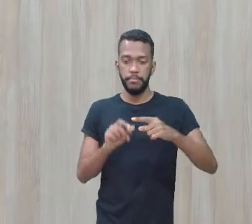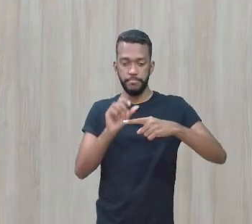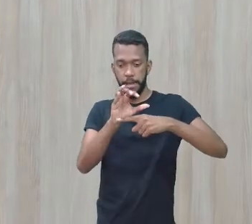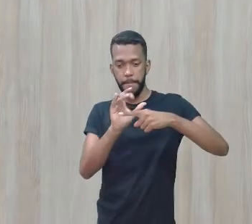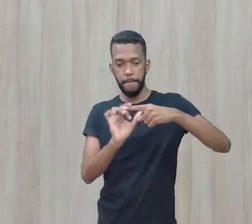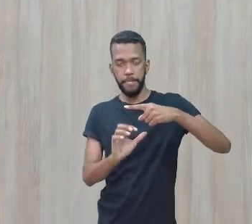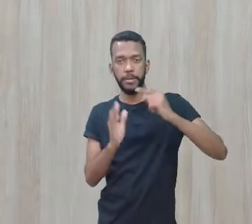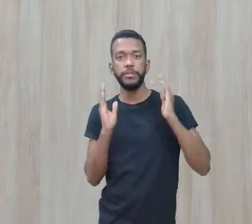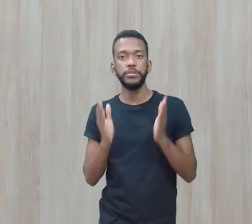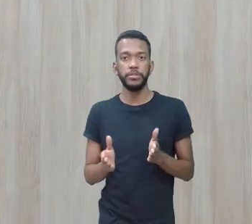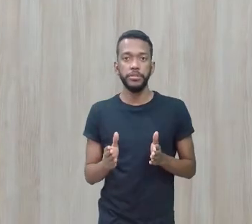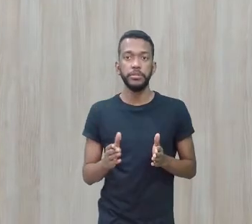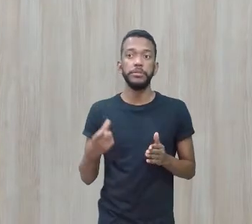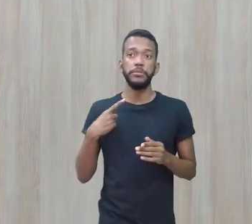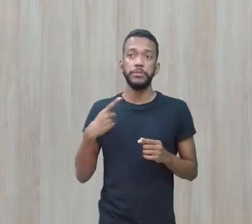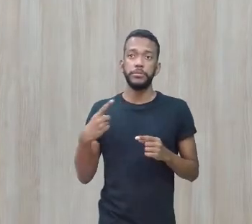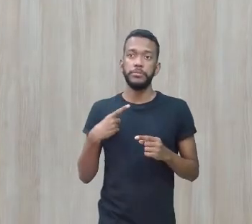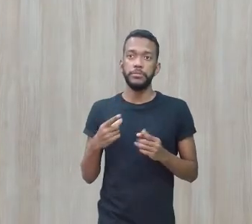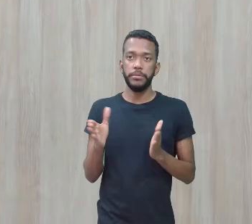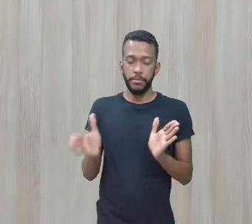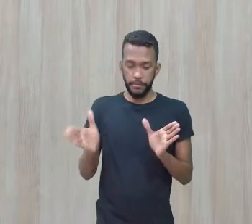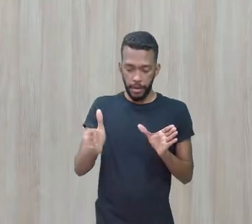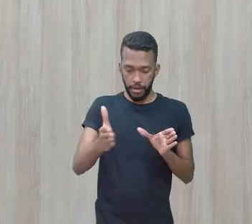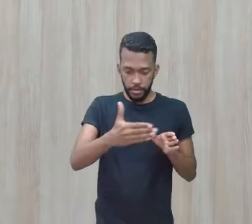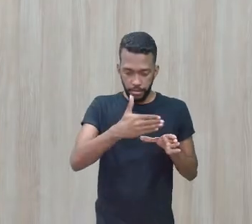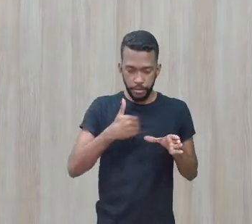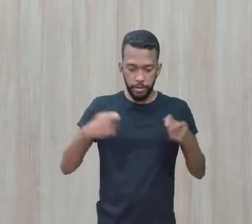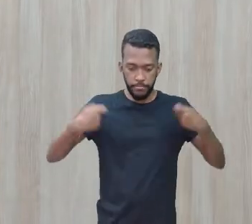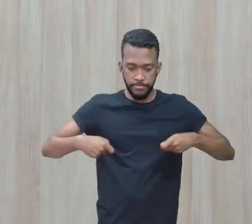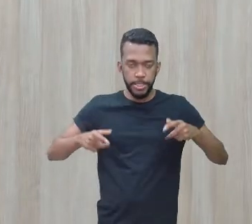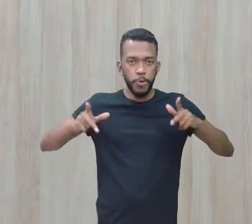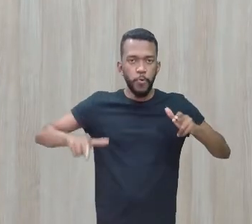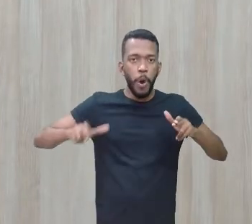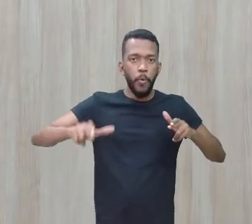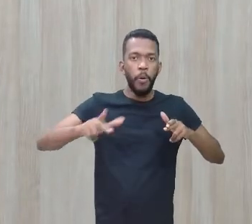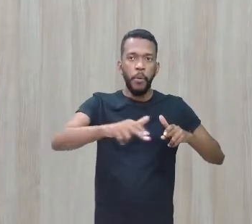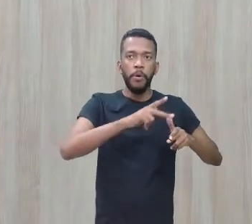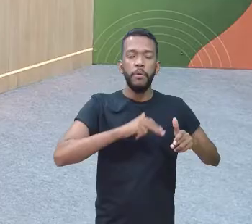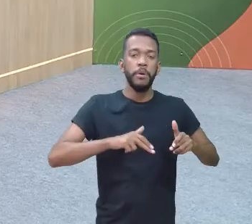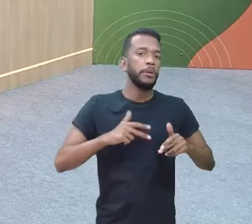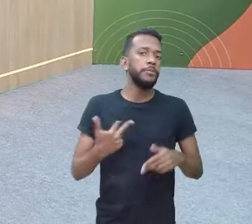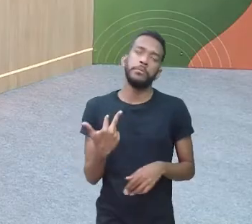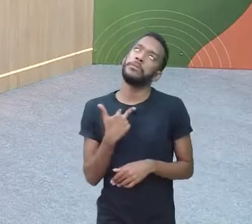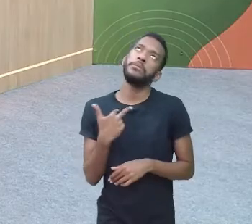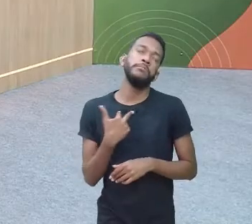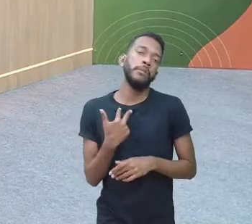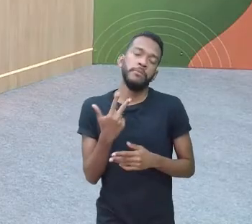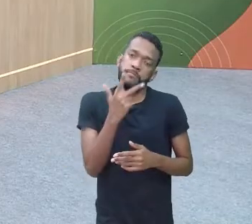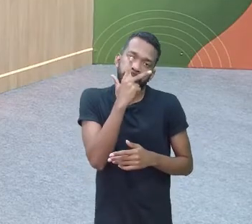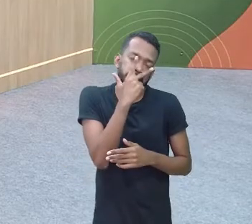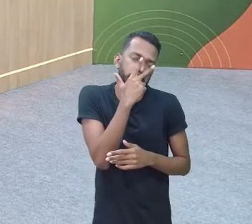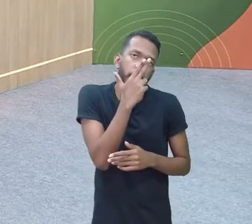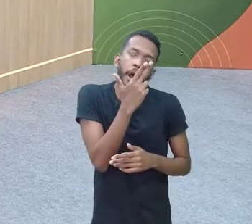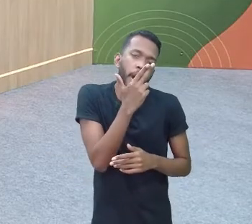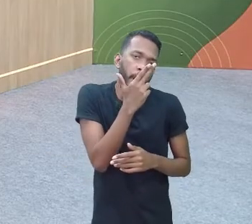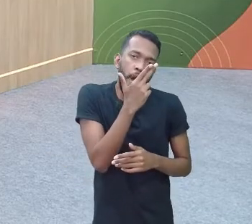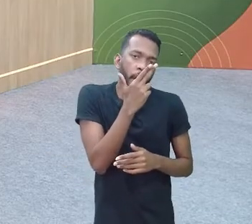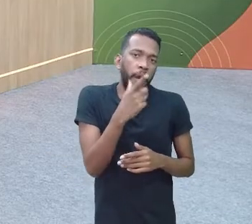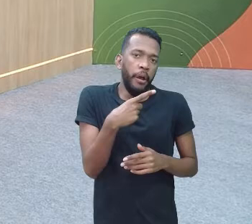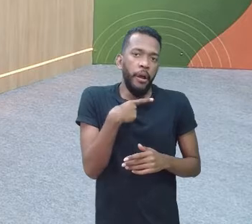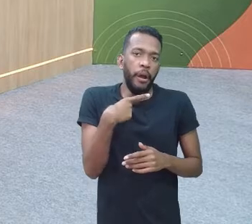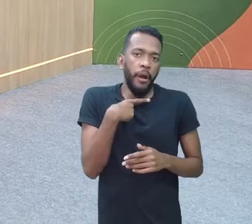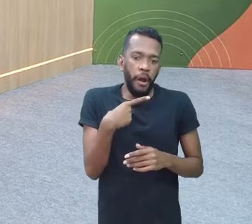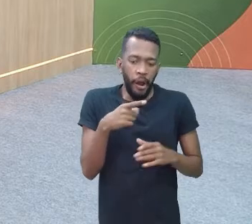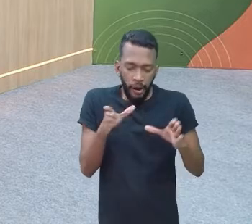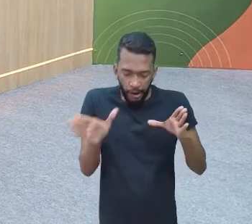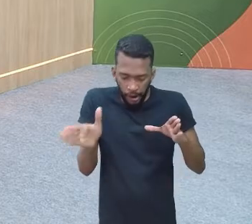parte todo, é que as partes devem ser idênticas, né? Eu não posso trabalhar com a ideia de representação